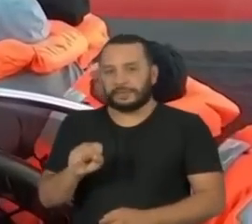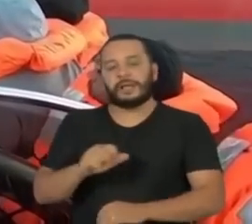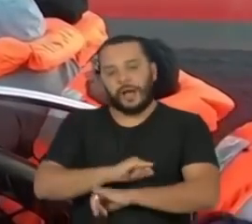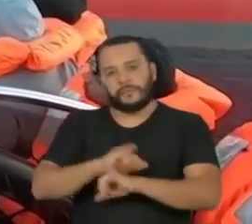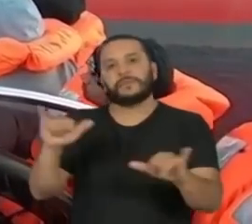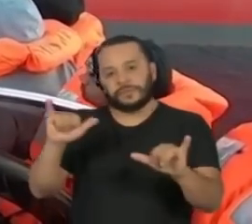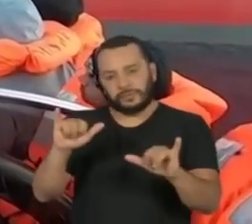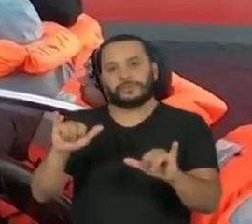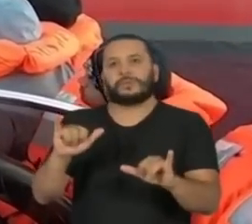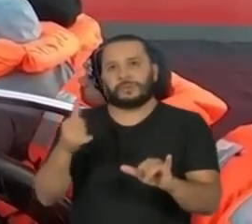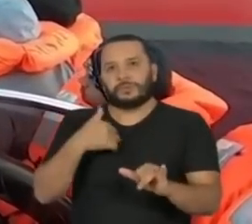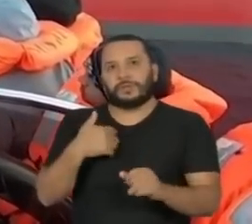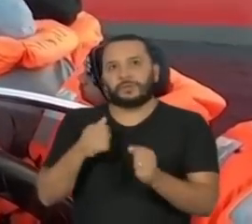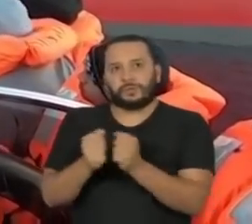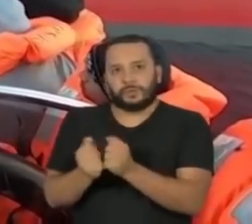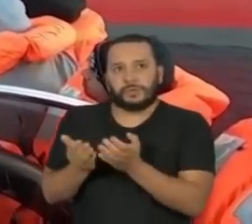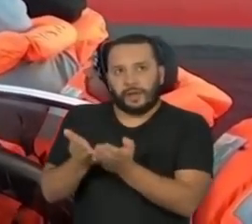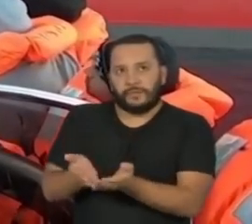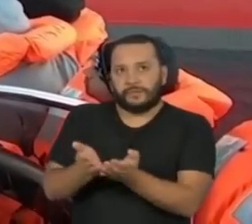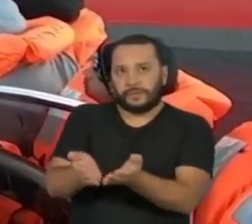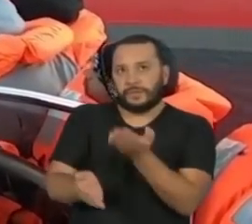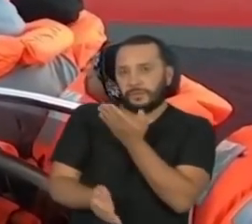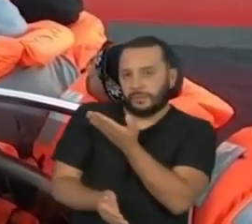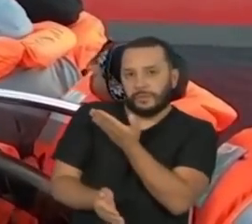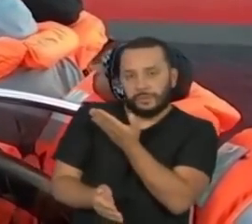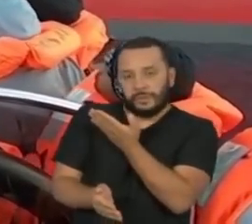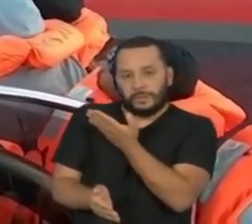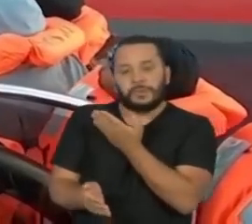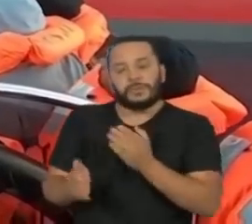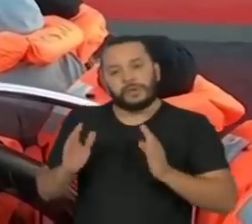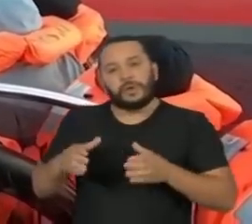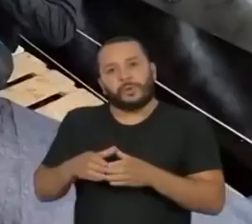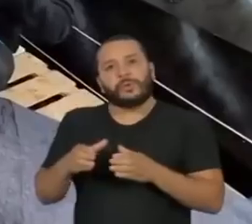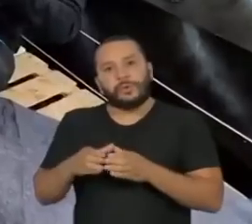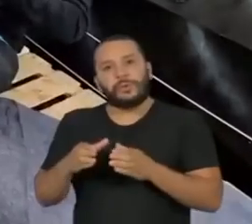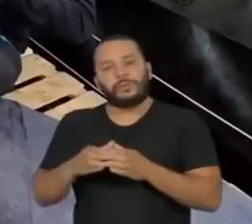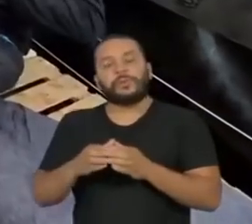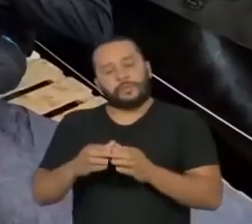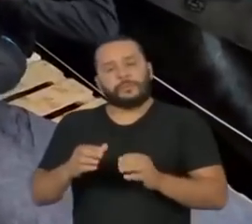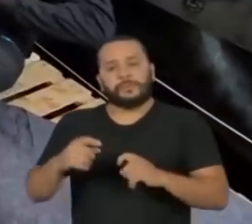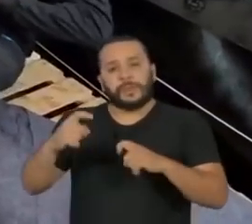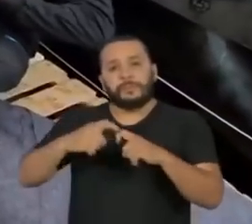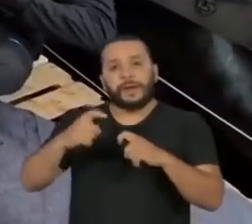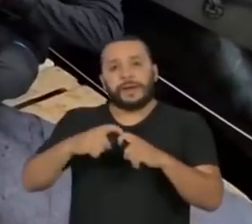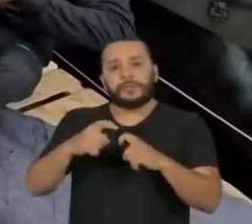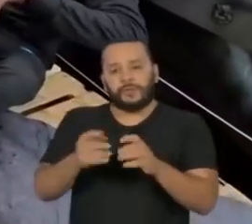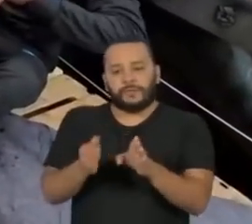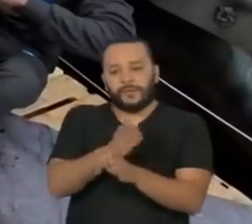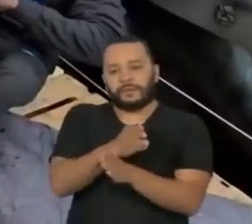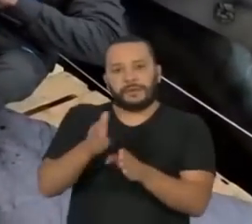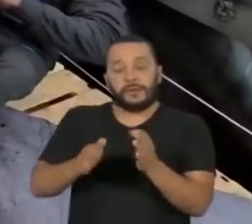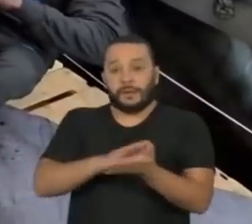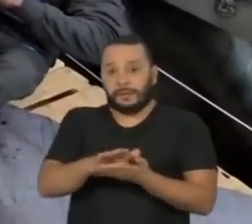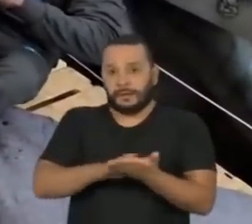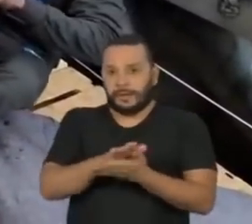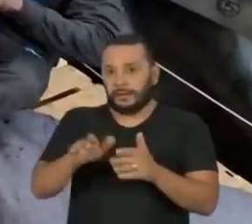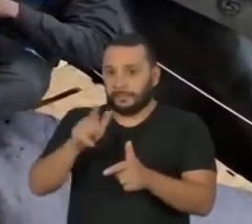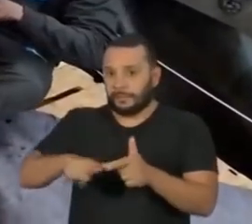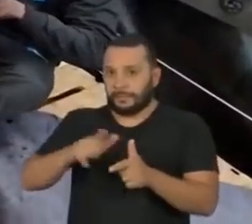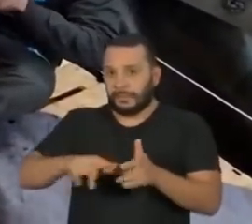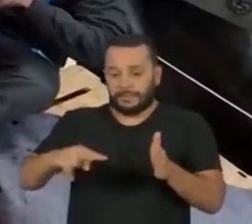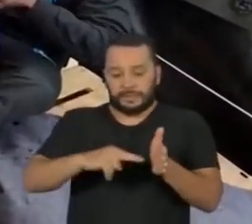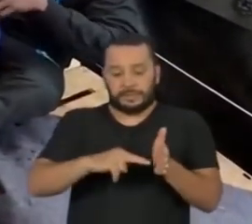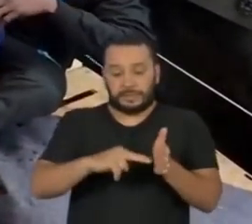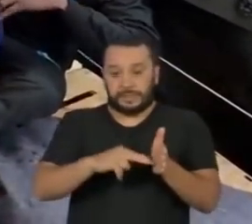opera o navio junto com a organização humanitária Médicos Sem Fronteiras. Com a crise na Síria, o número de imigrantes que